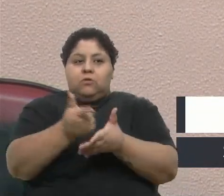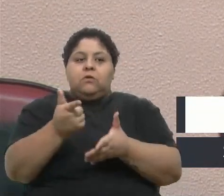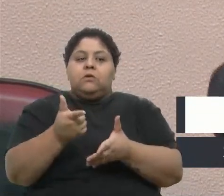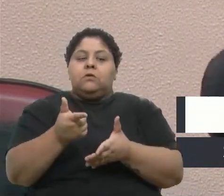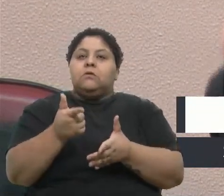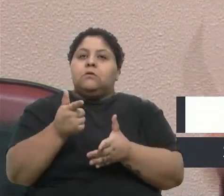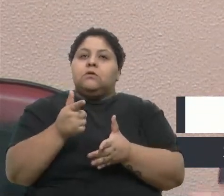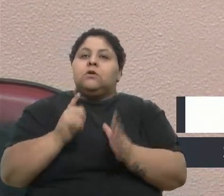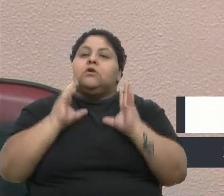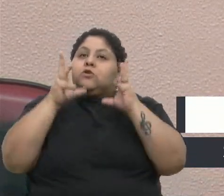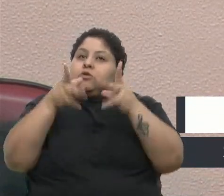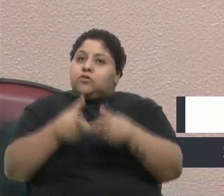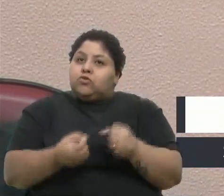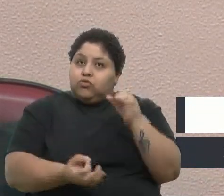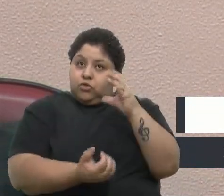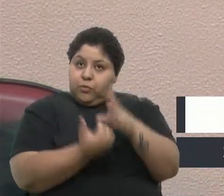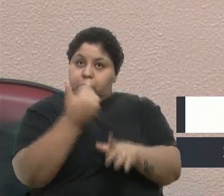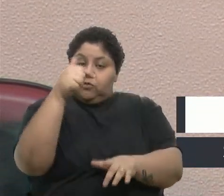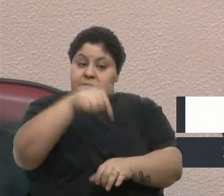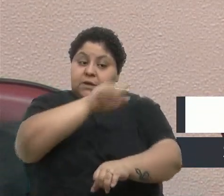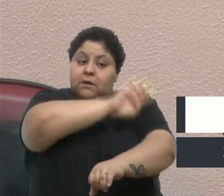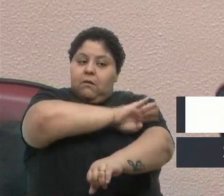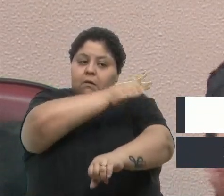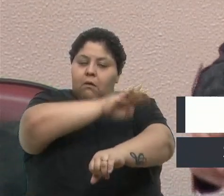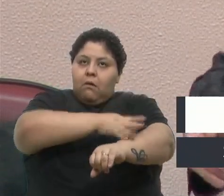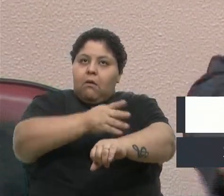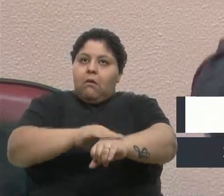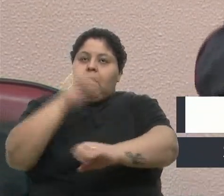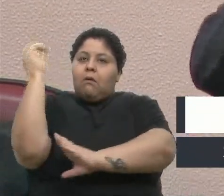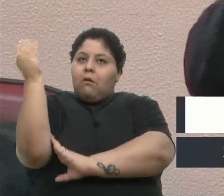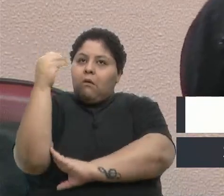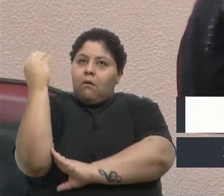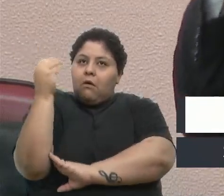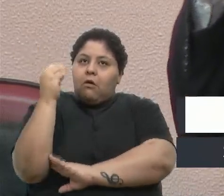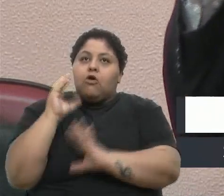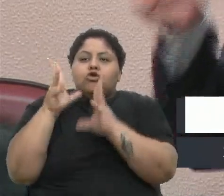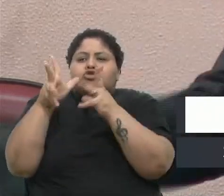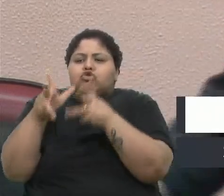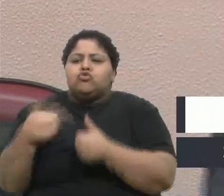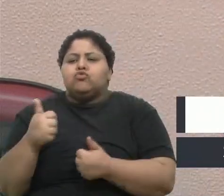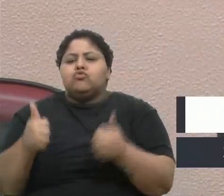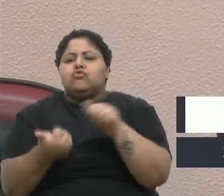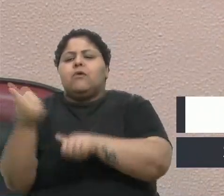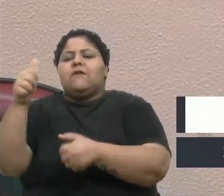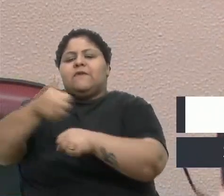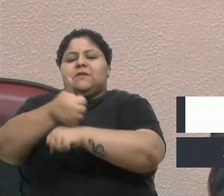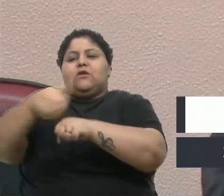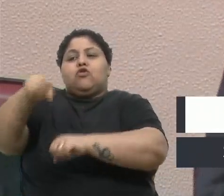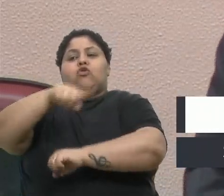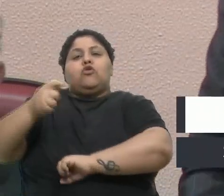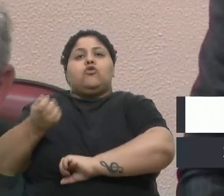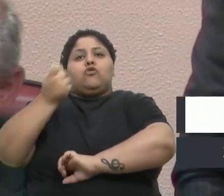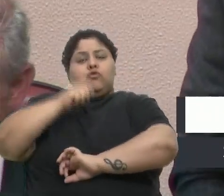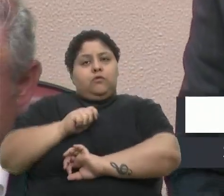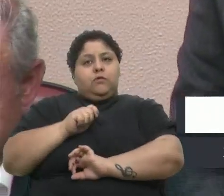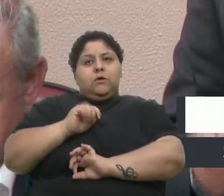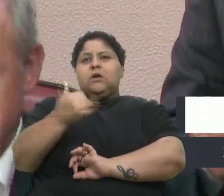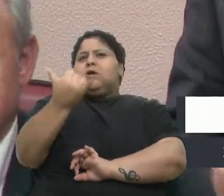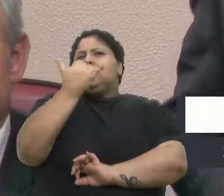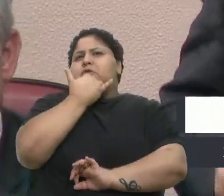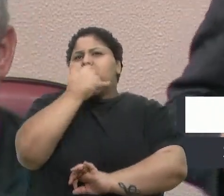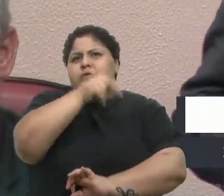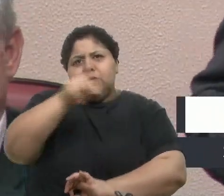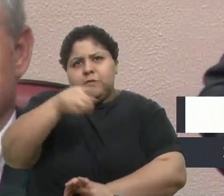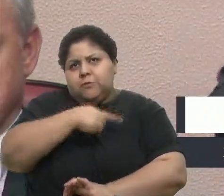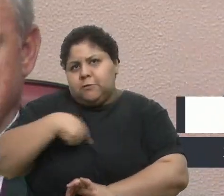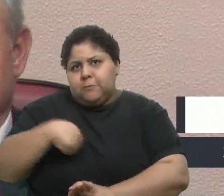por tudo aquilo que se produz na Serra Gaúcha, por tudo aquilo de qualificação profissional que nós precisamos. E me perdoe, professor Zanquim, discordar do